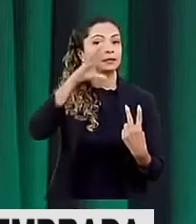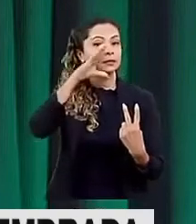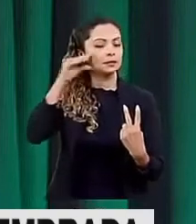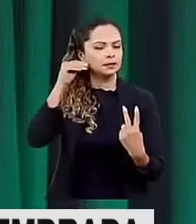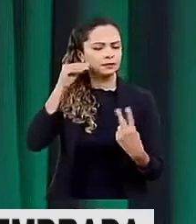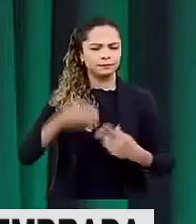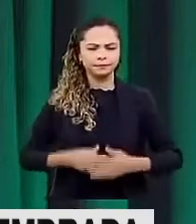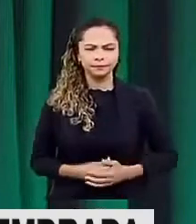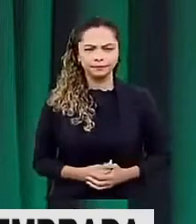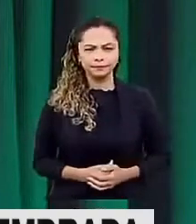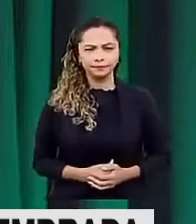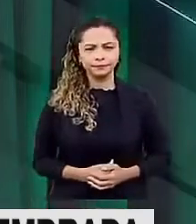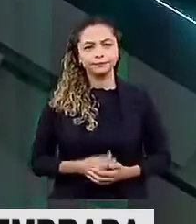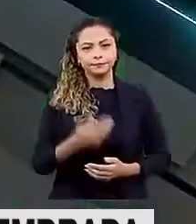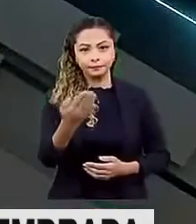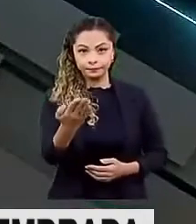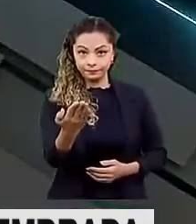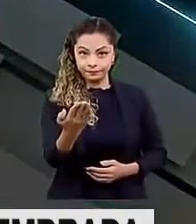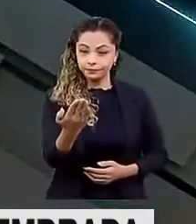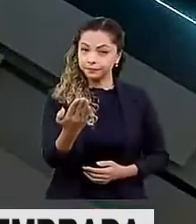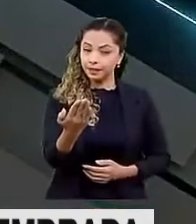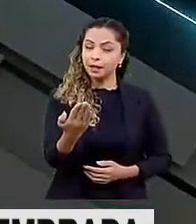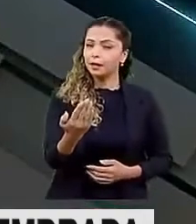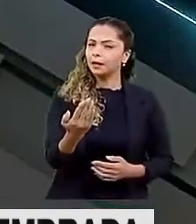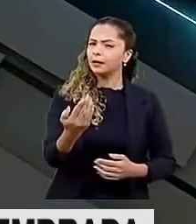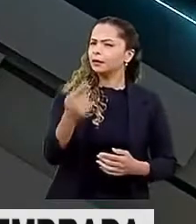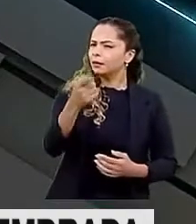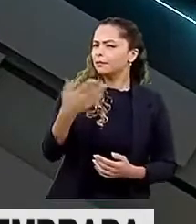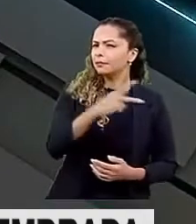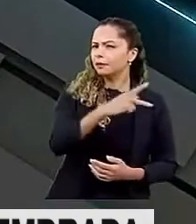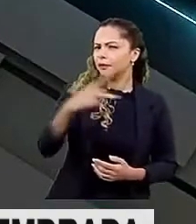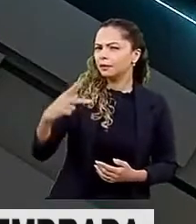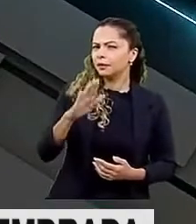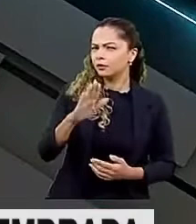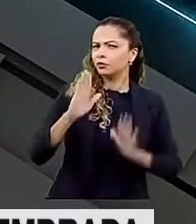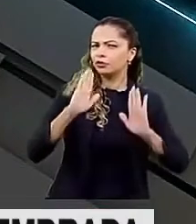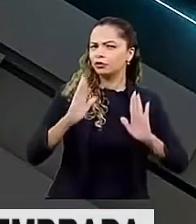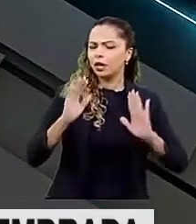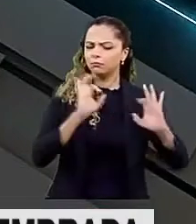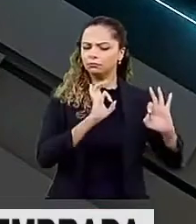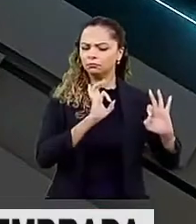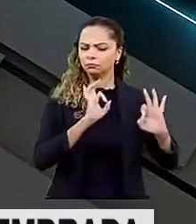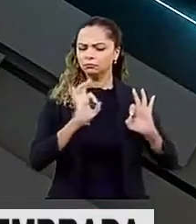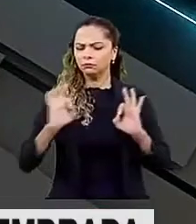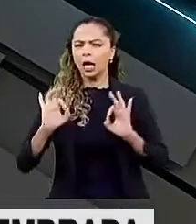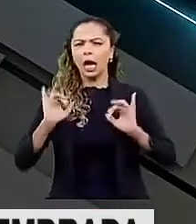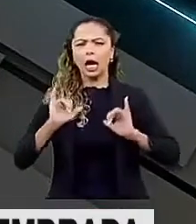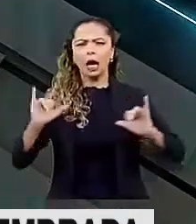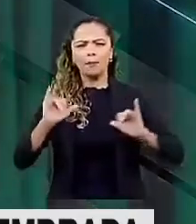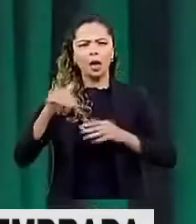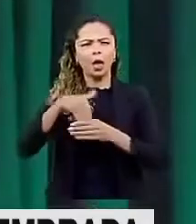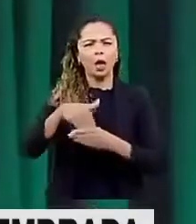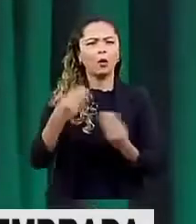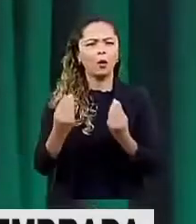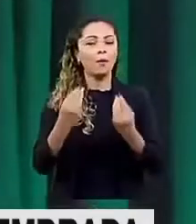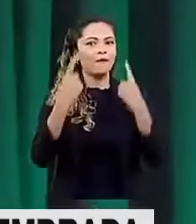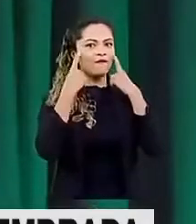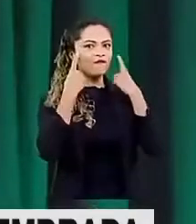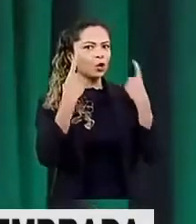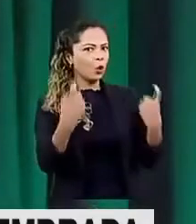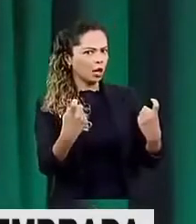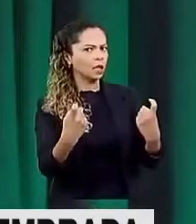Presidente, a gente já assistiu aqui, desde o começo da campanha, vários casos graves de violência política.